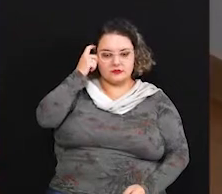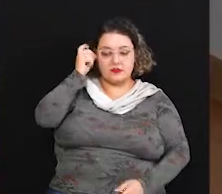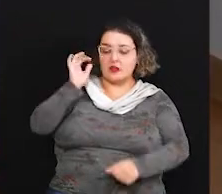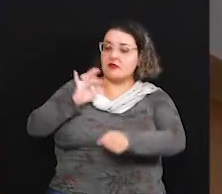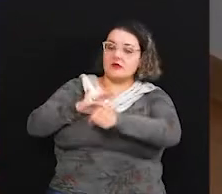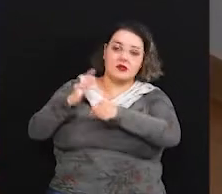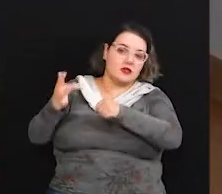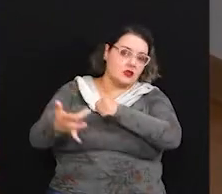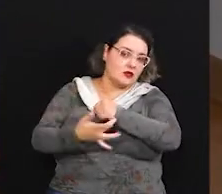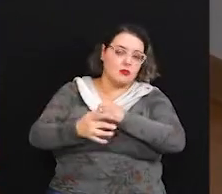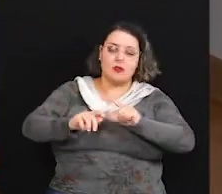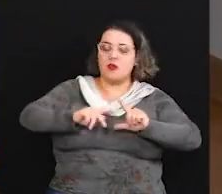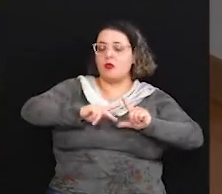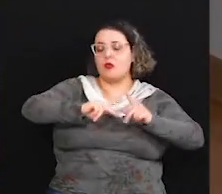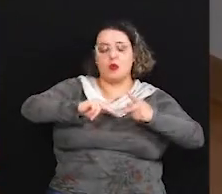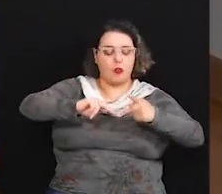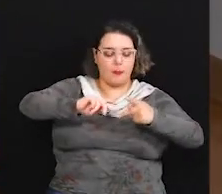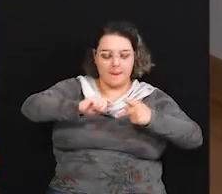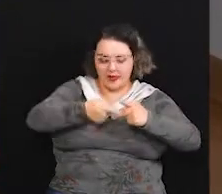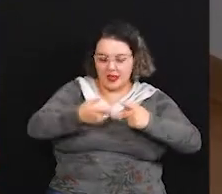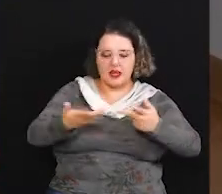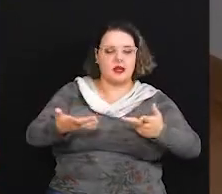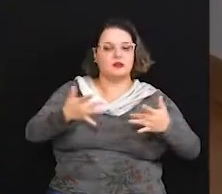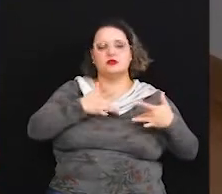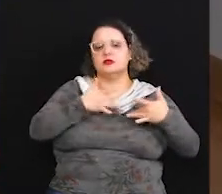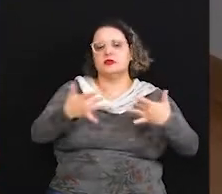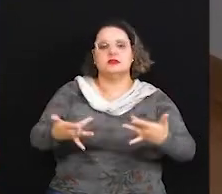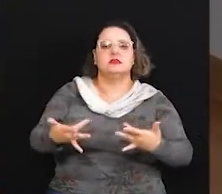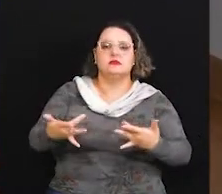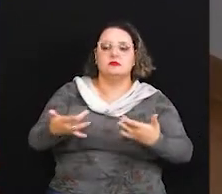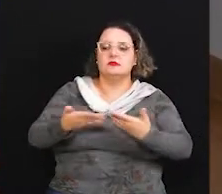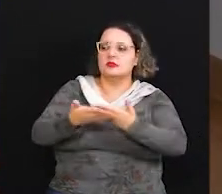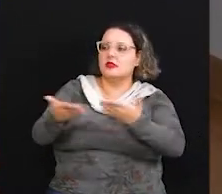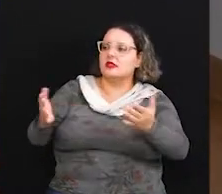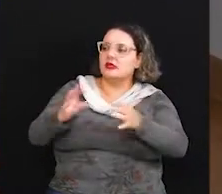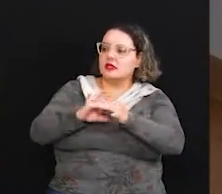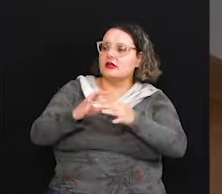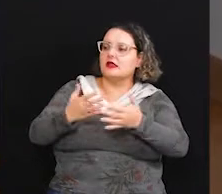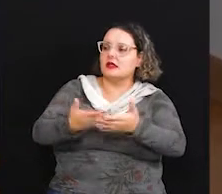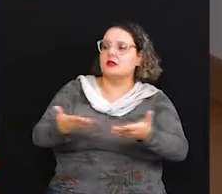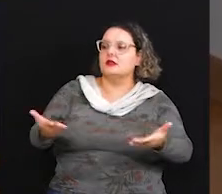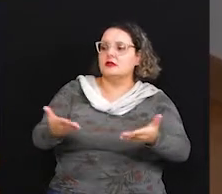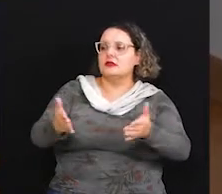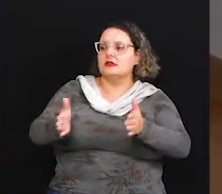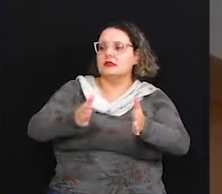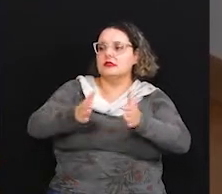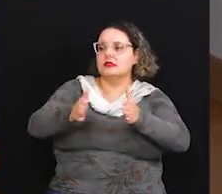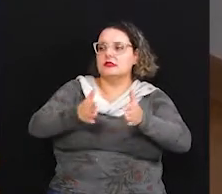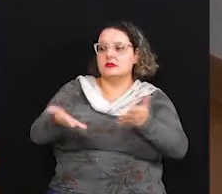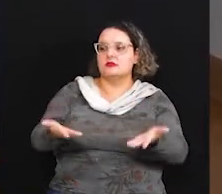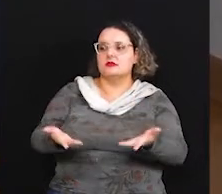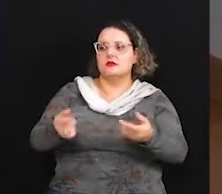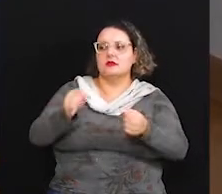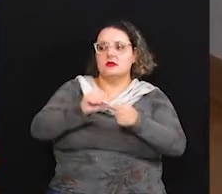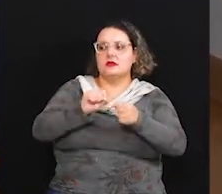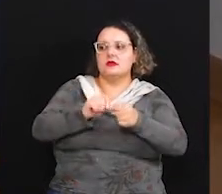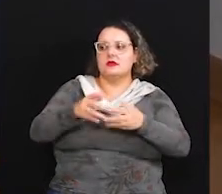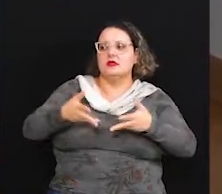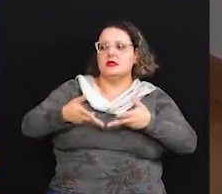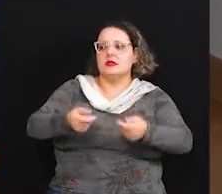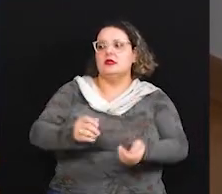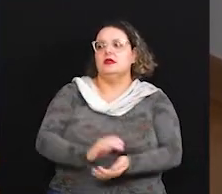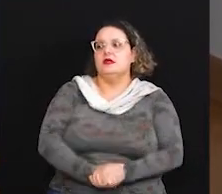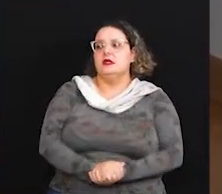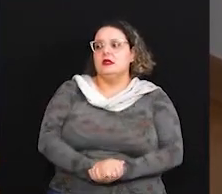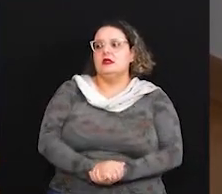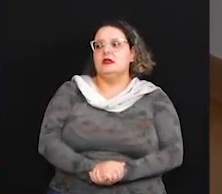redes sociais, o Pix, como fazer doação, voluntariado, eu deixo esse espaço para você, esse momento para você fazer esse